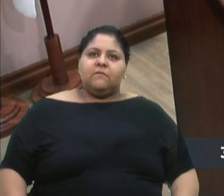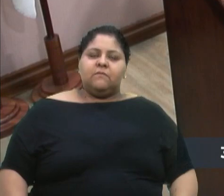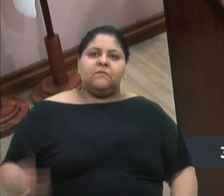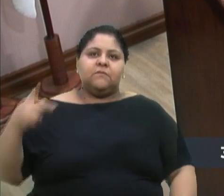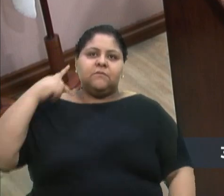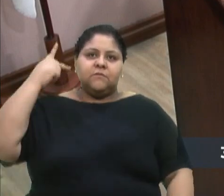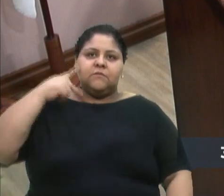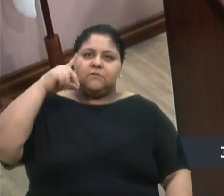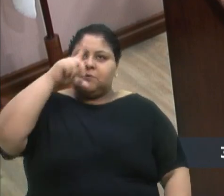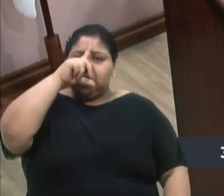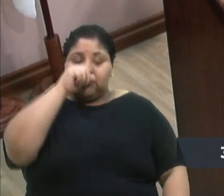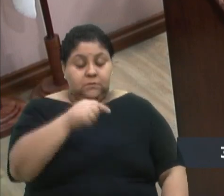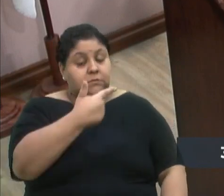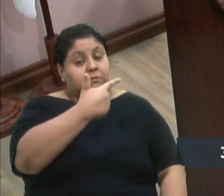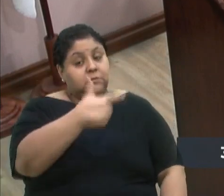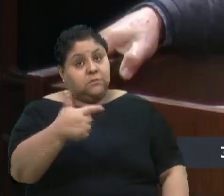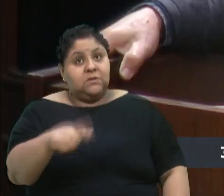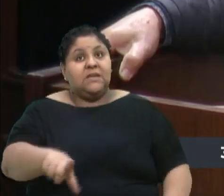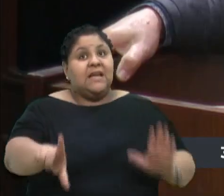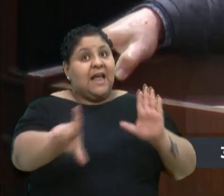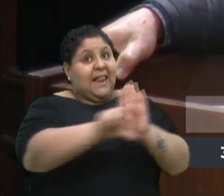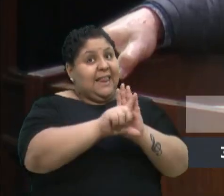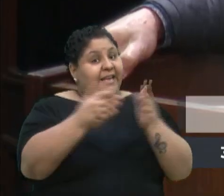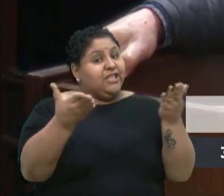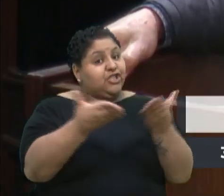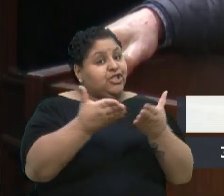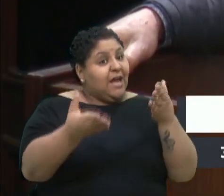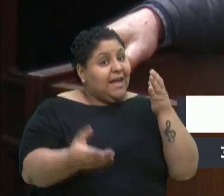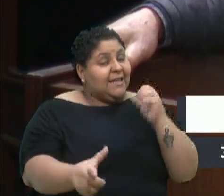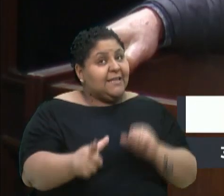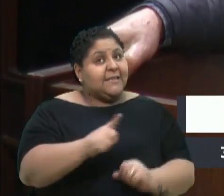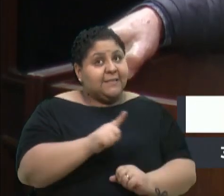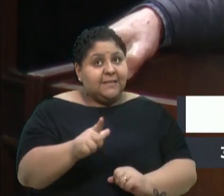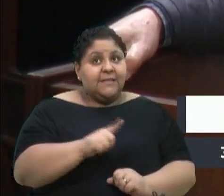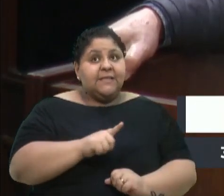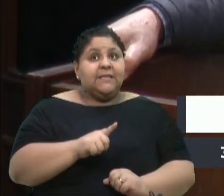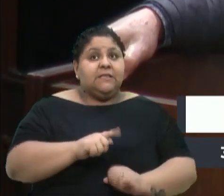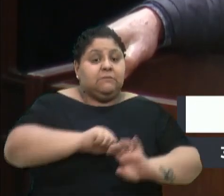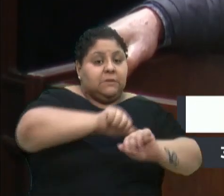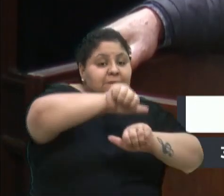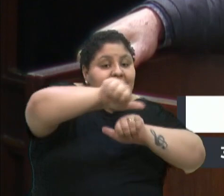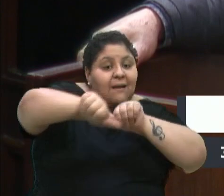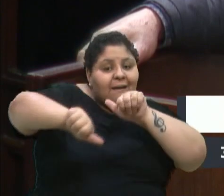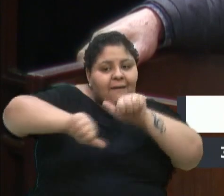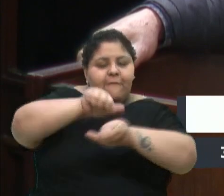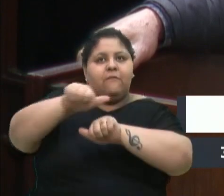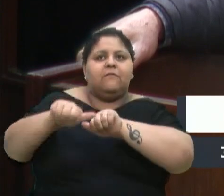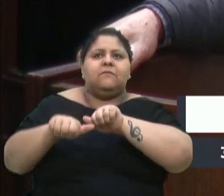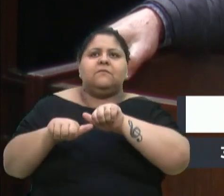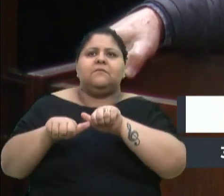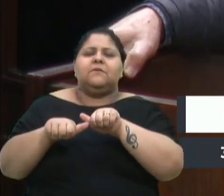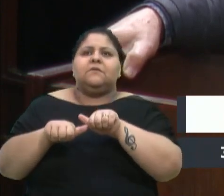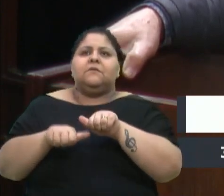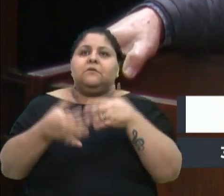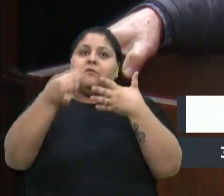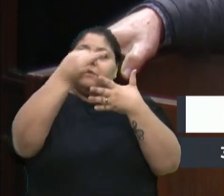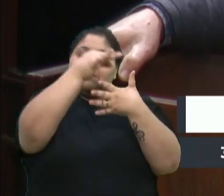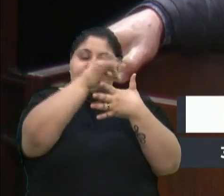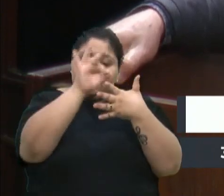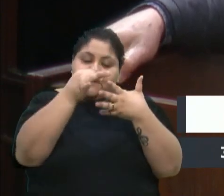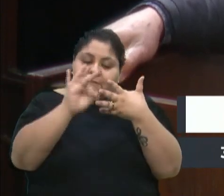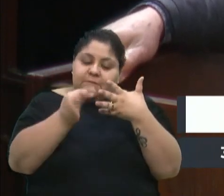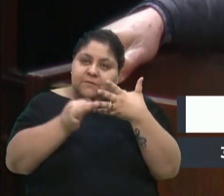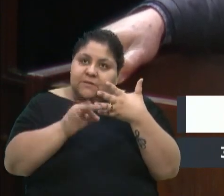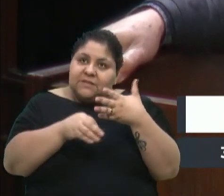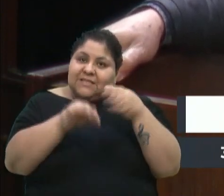Vereador Sandro, novamente, a lei já existe, está se reformulando, critérios justos de quem